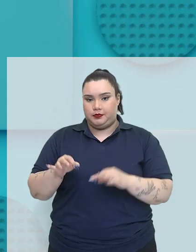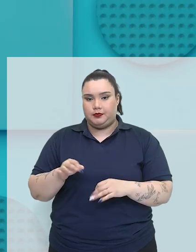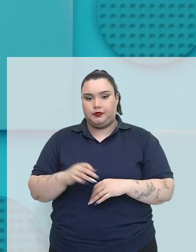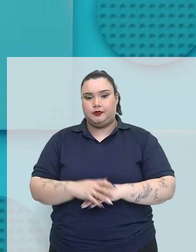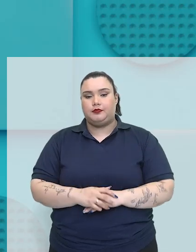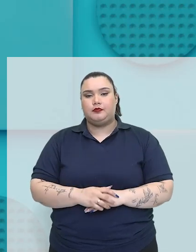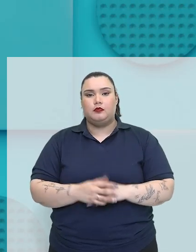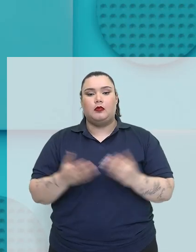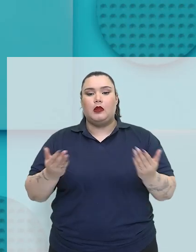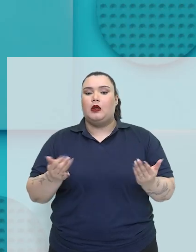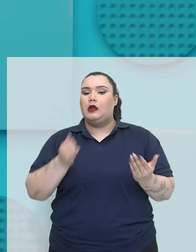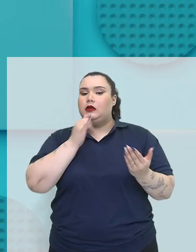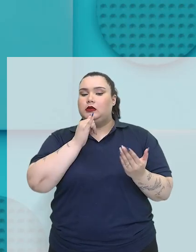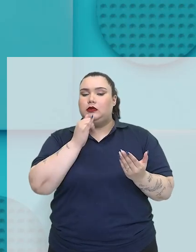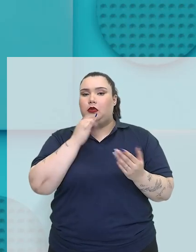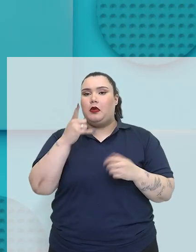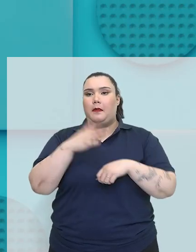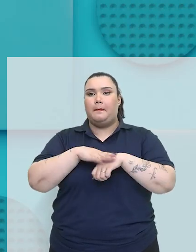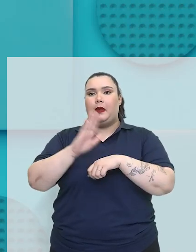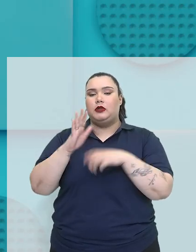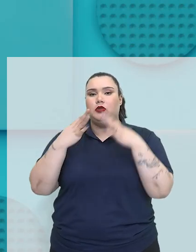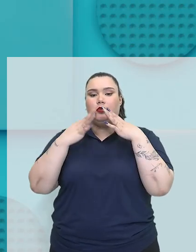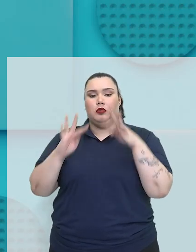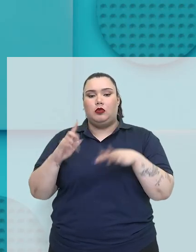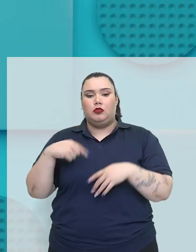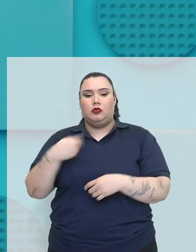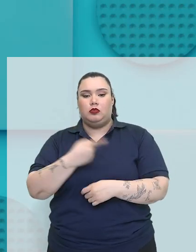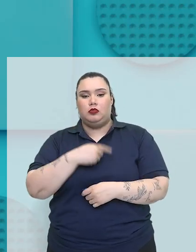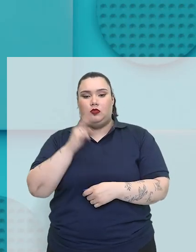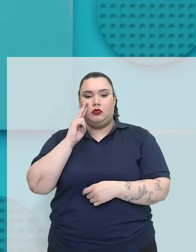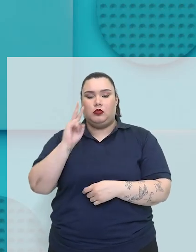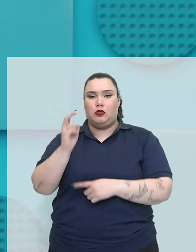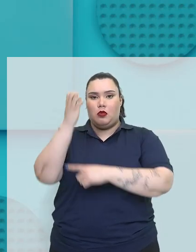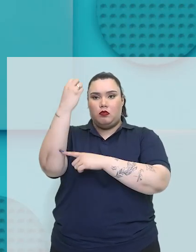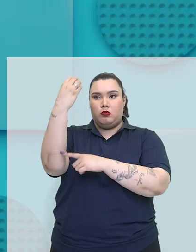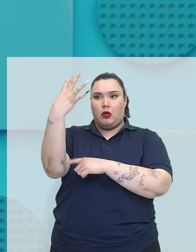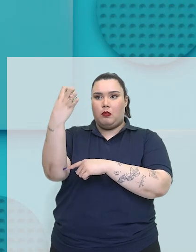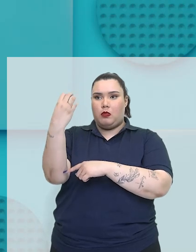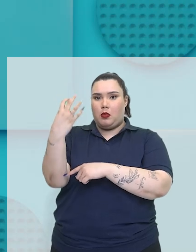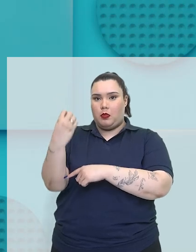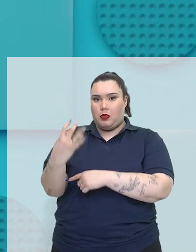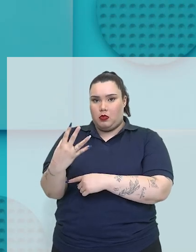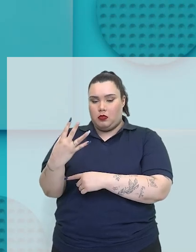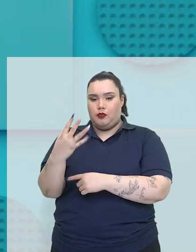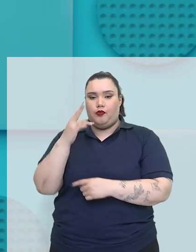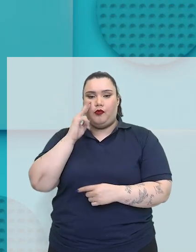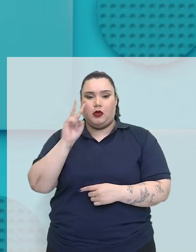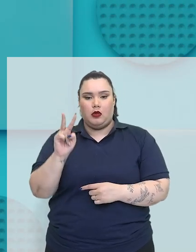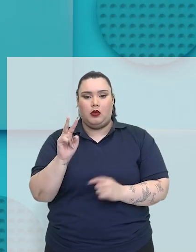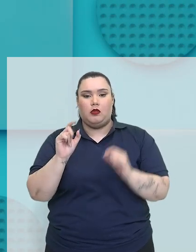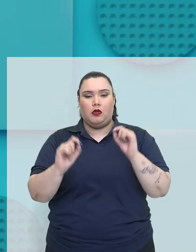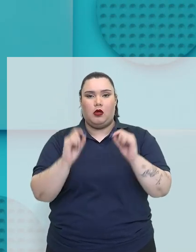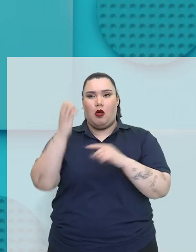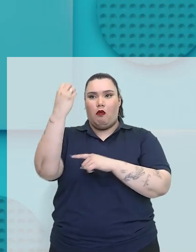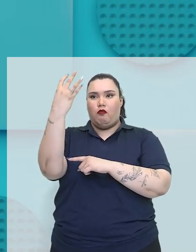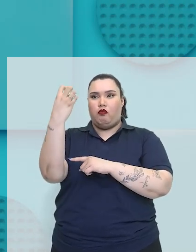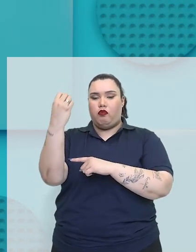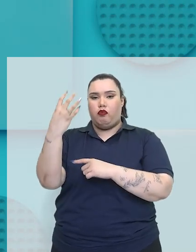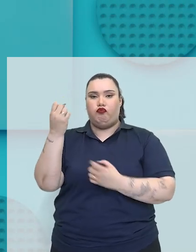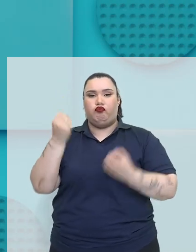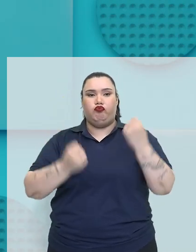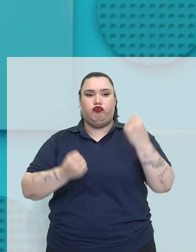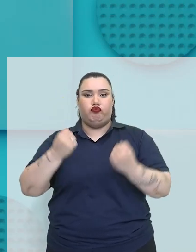né? Então, por exemplo, o que é mais comum para nós é o semáforo, né? Que geralmente as pessoas chamam de sinal.